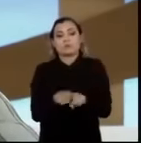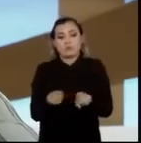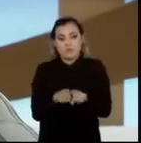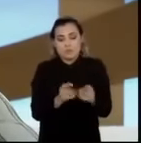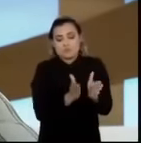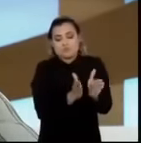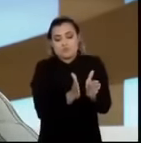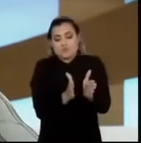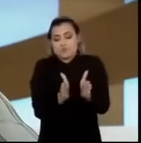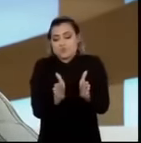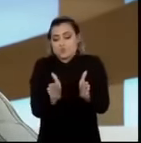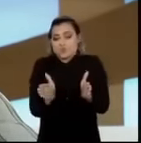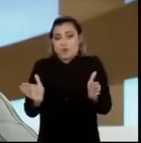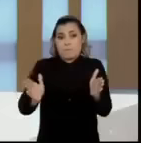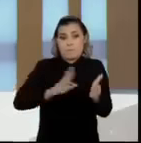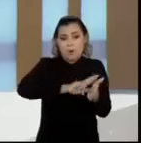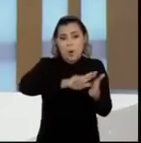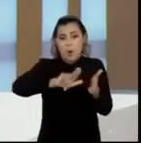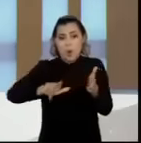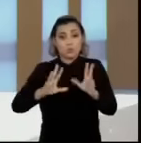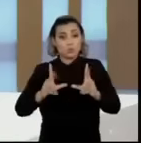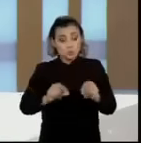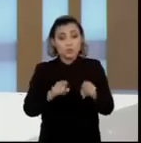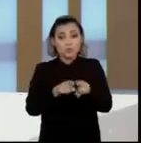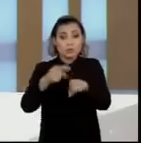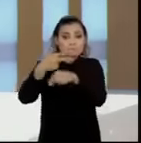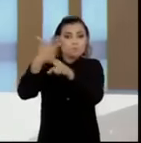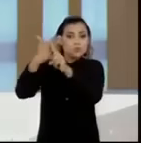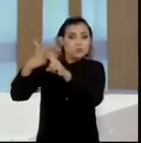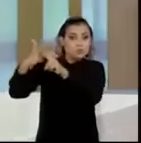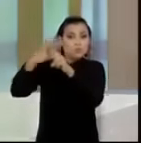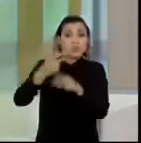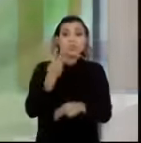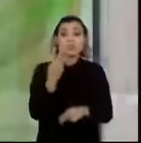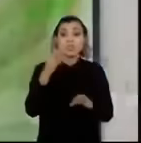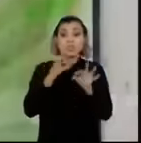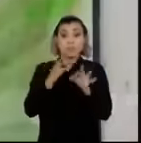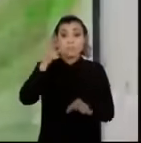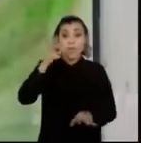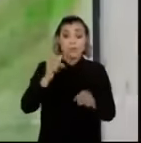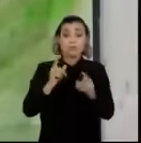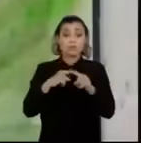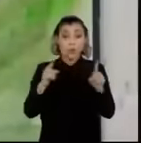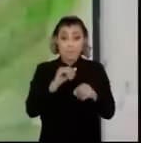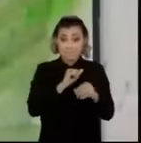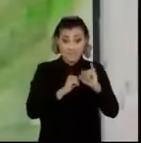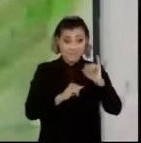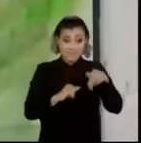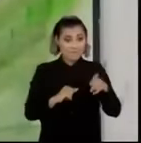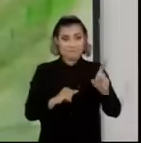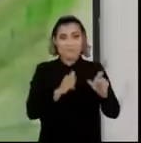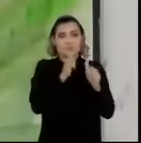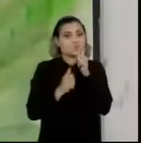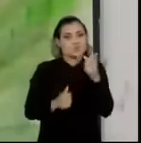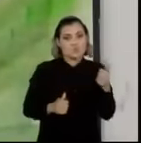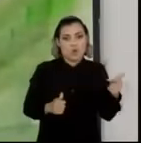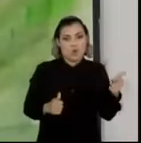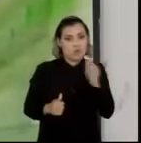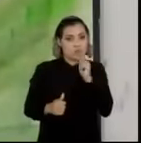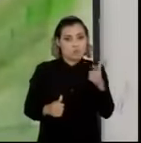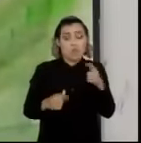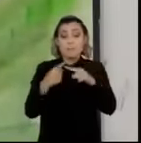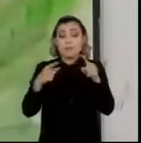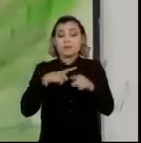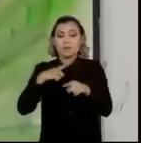mais curta, tem uma precisão de imagens de 3 metros, coisas que os sistemas do INPE não têm, e tem sim o sistema do